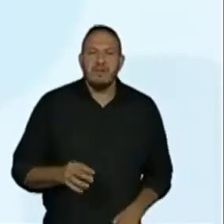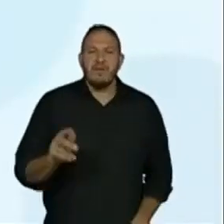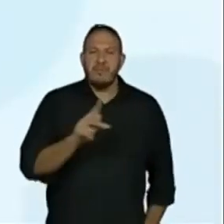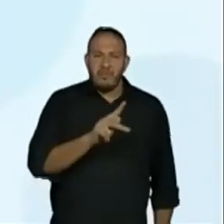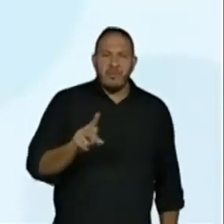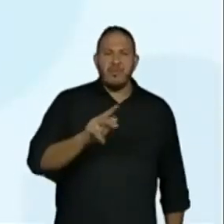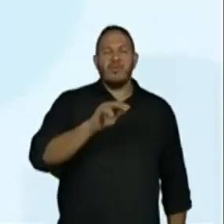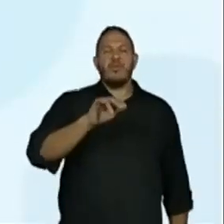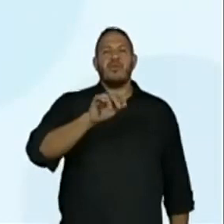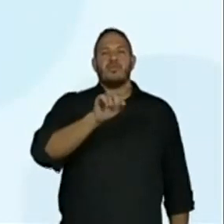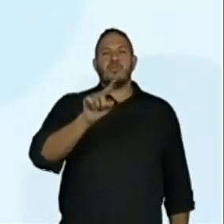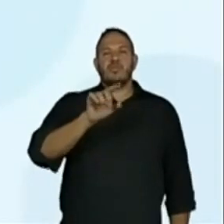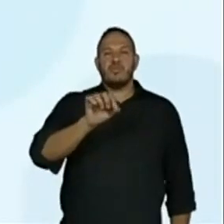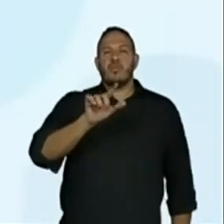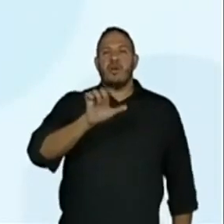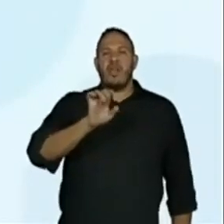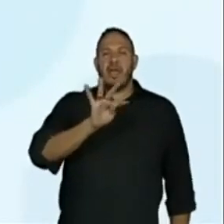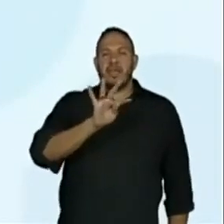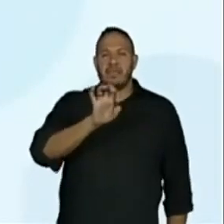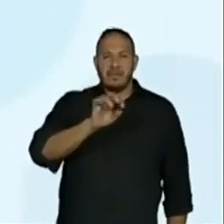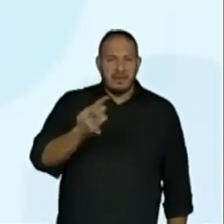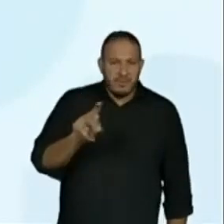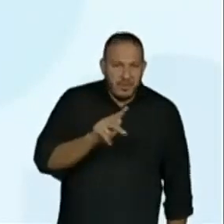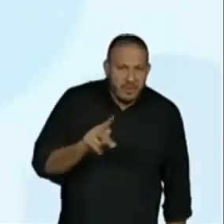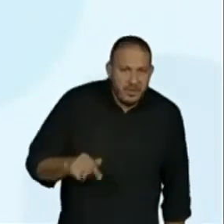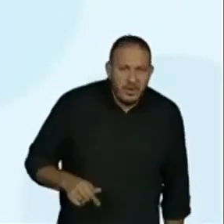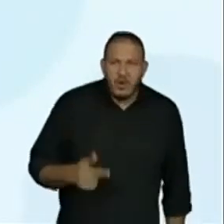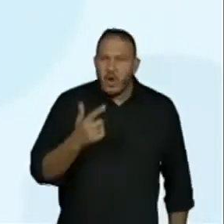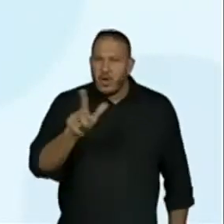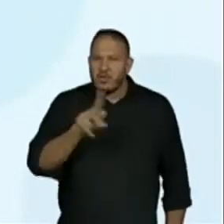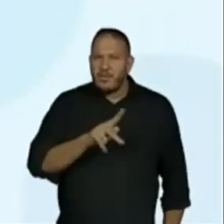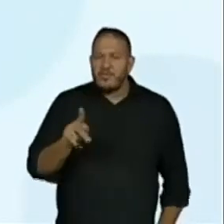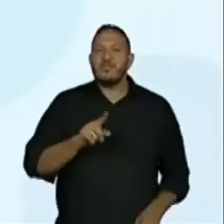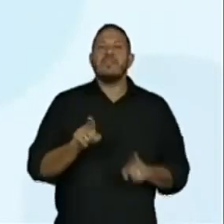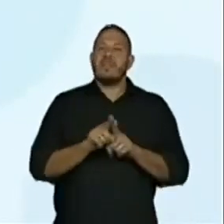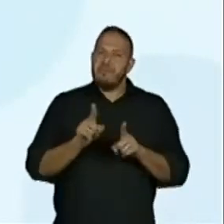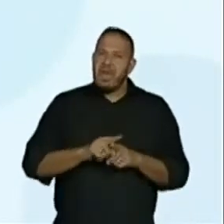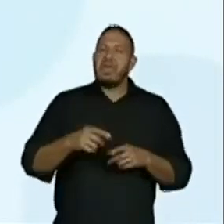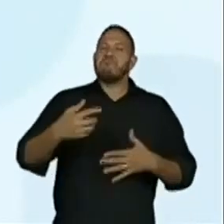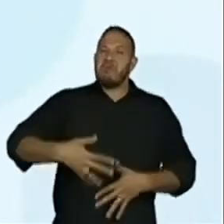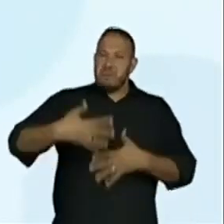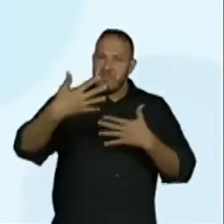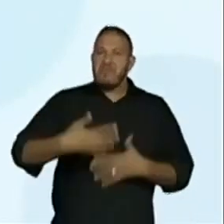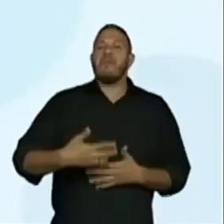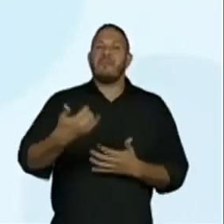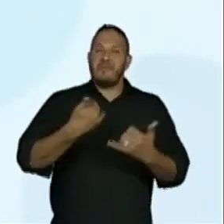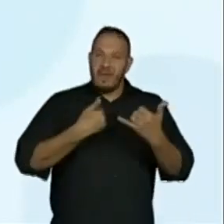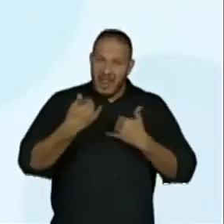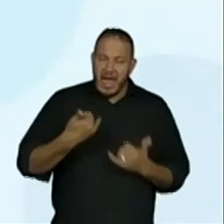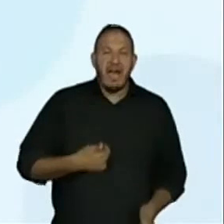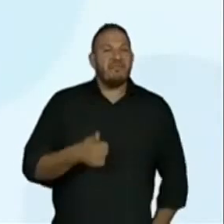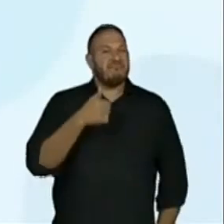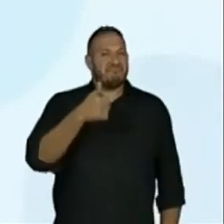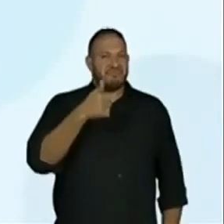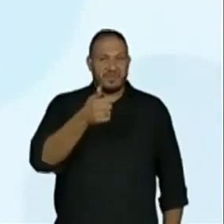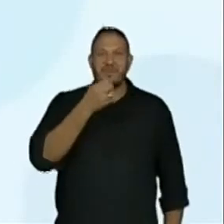obrigado. Isso, outros professores também apontaram os valores aí que os alunos colocaram. Muito